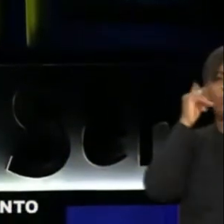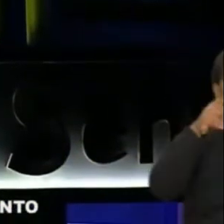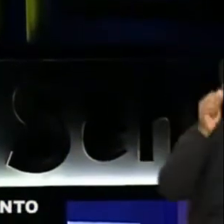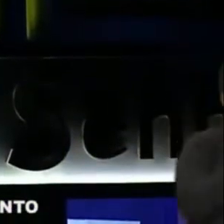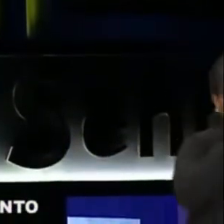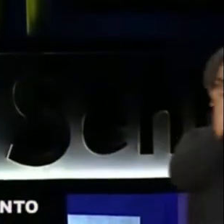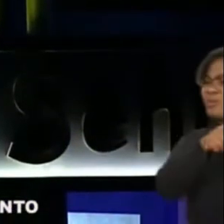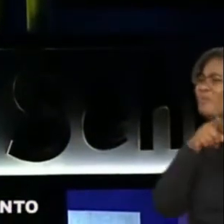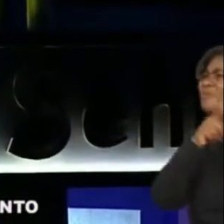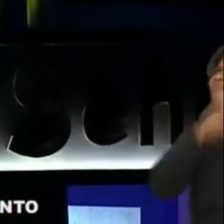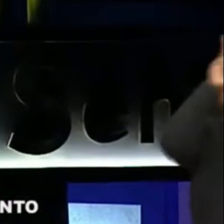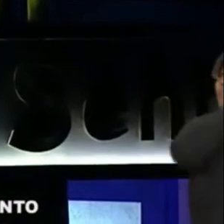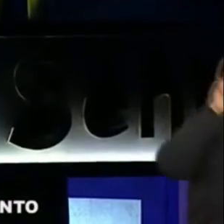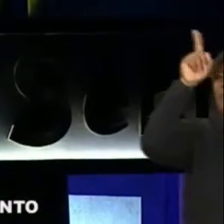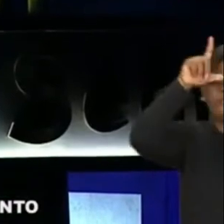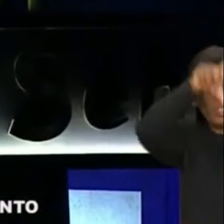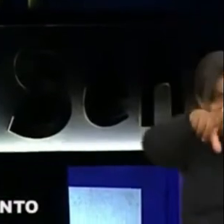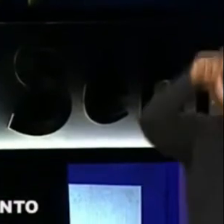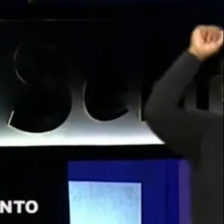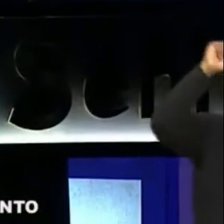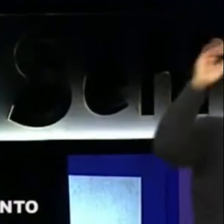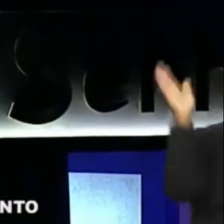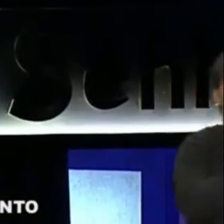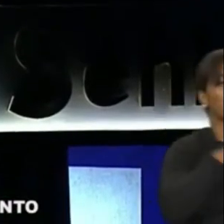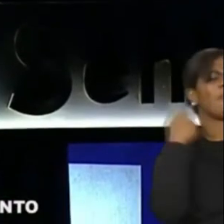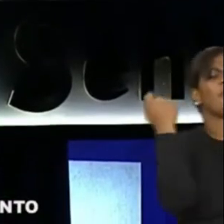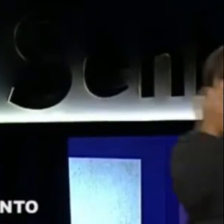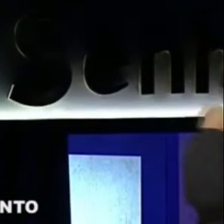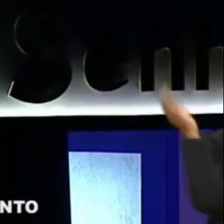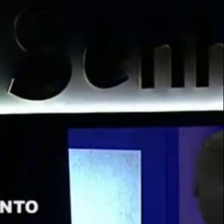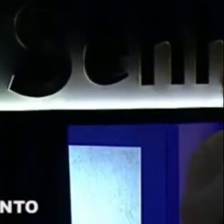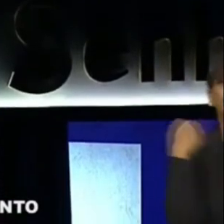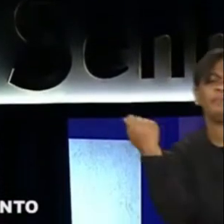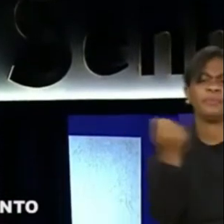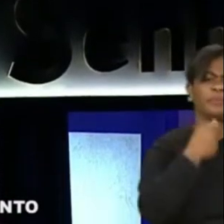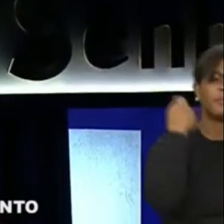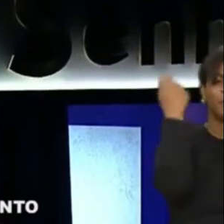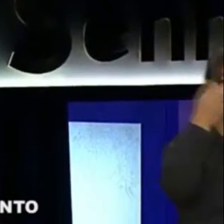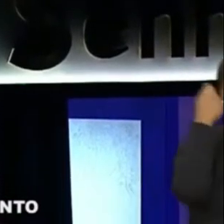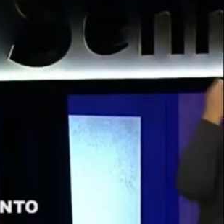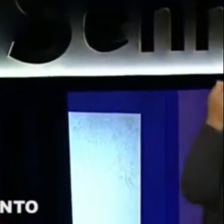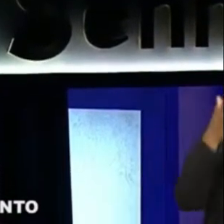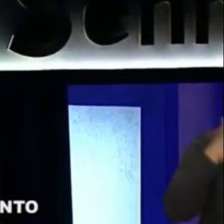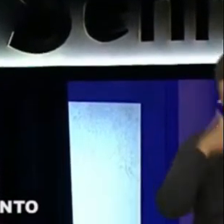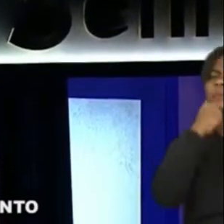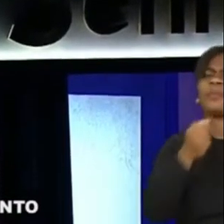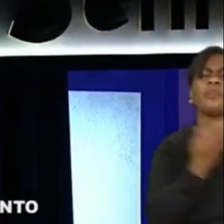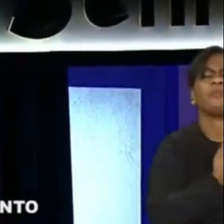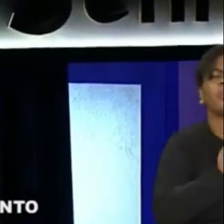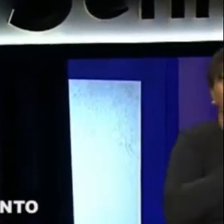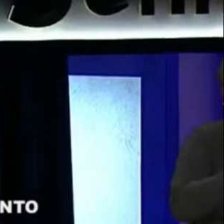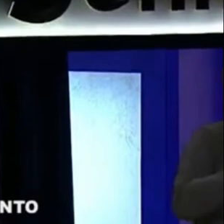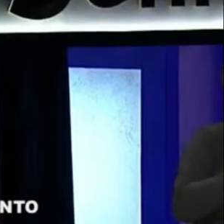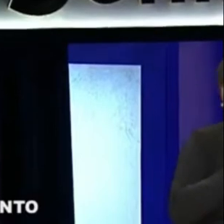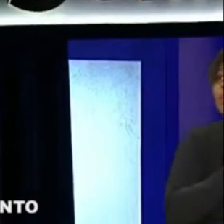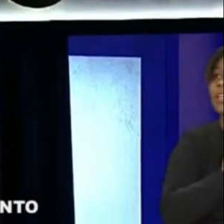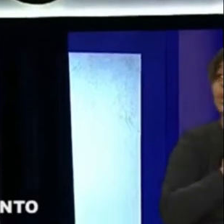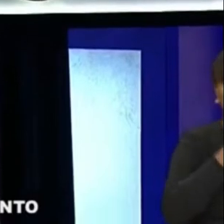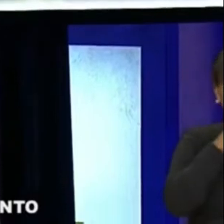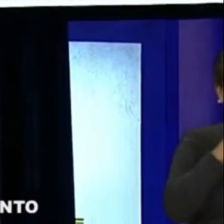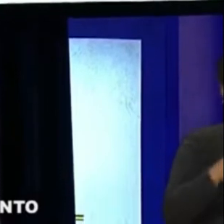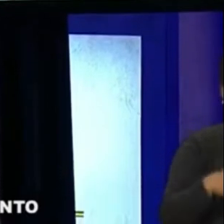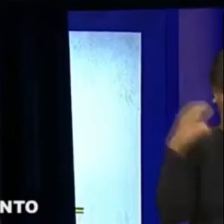contigo, eu te escolhi. Aleluia, aleluia, aleluia. Ah, minha amiga, meu amigo, não